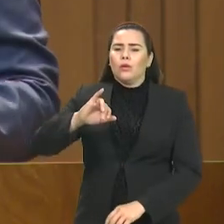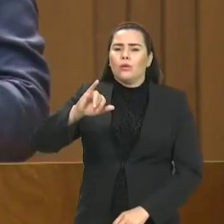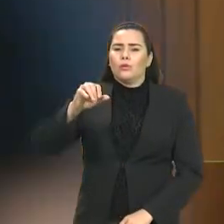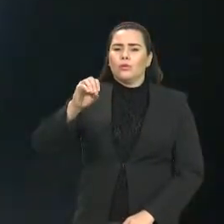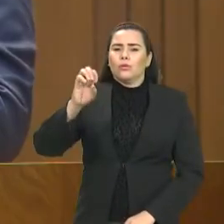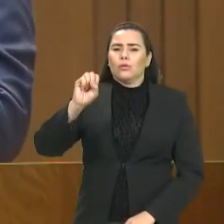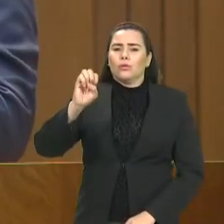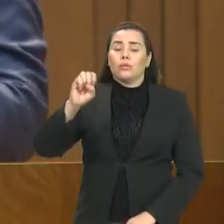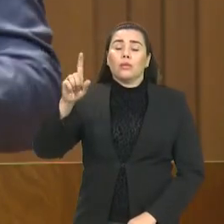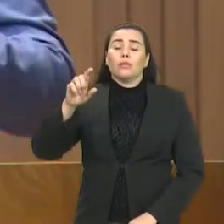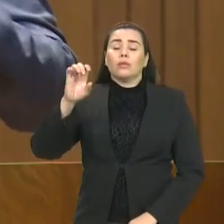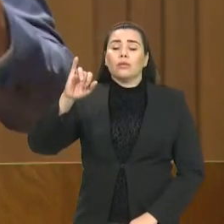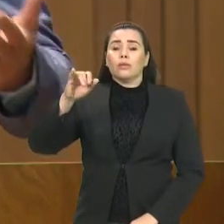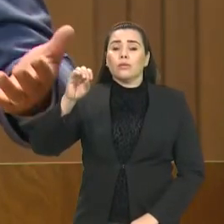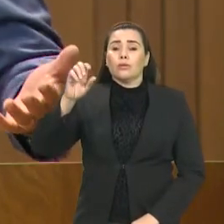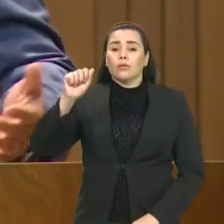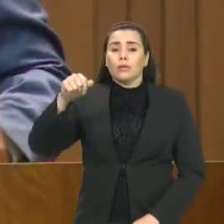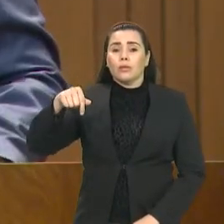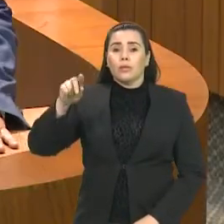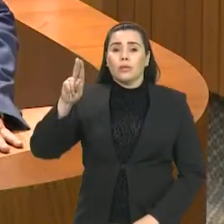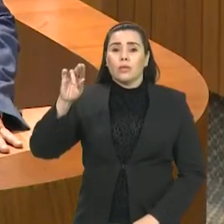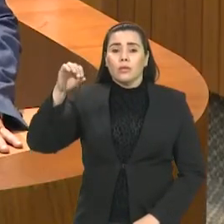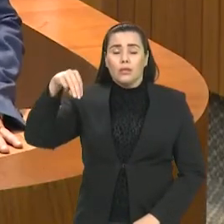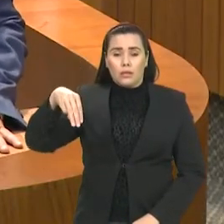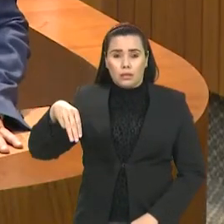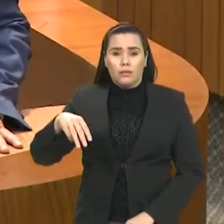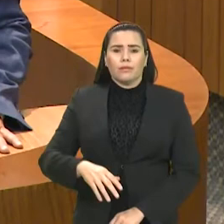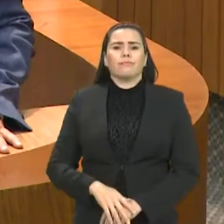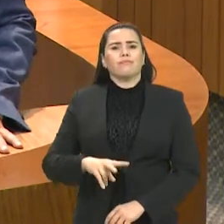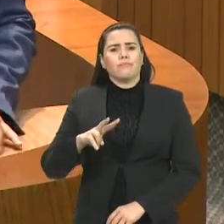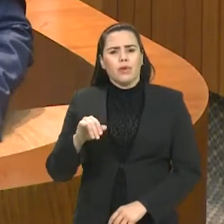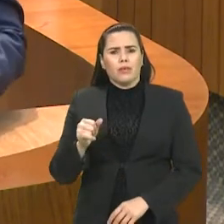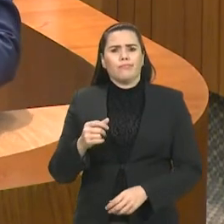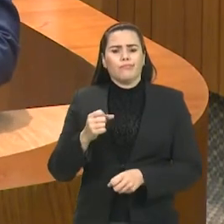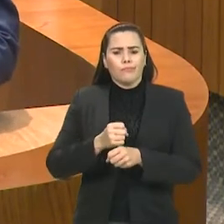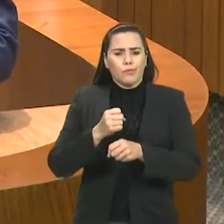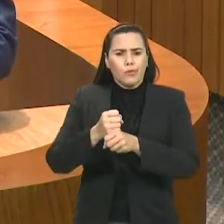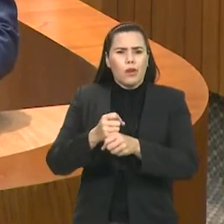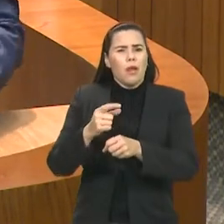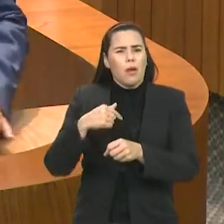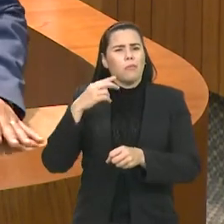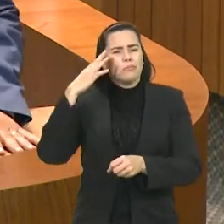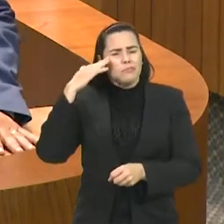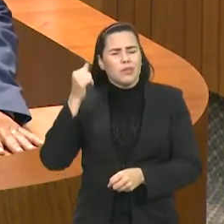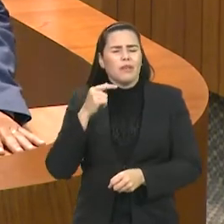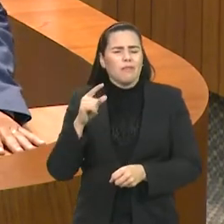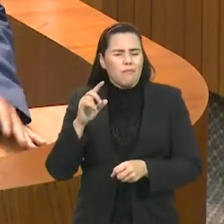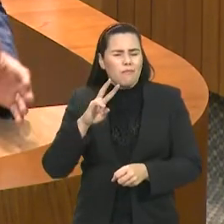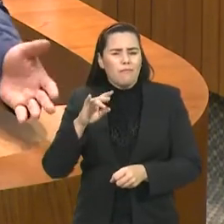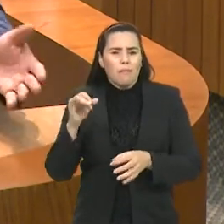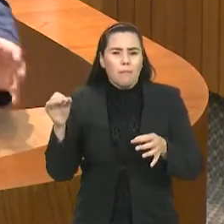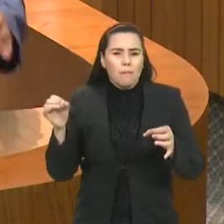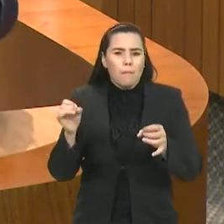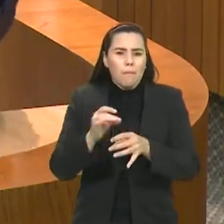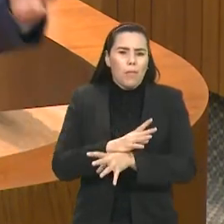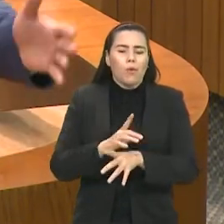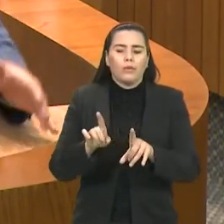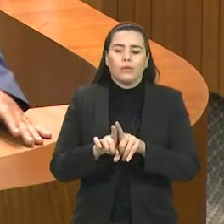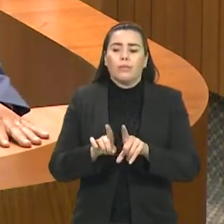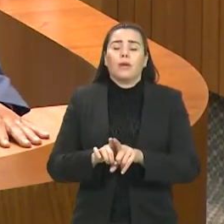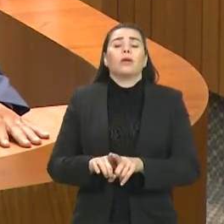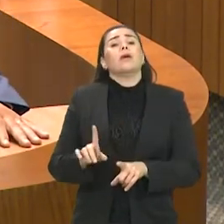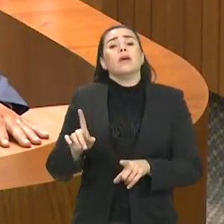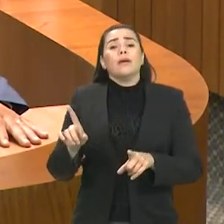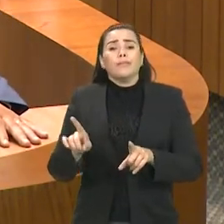inauguração da Praça da Família, como já houve do restaurante popular, de escolas. Nós estamos construindo o campo de futebol,